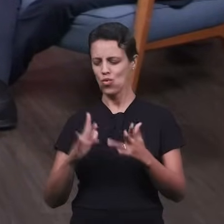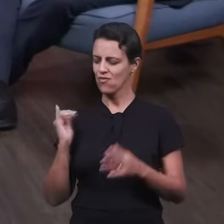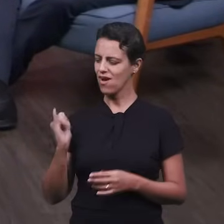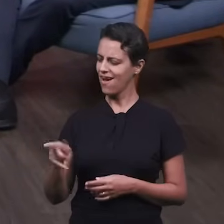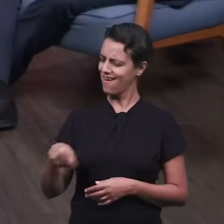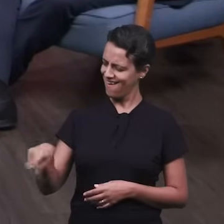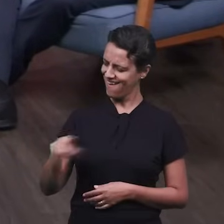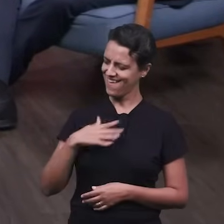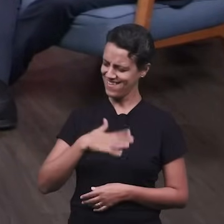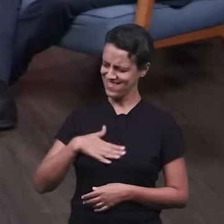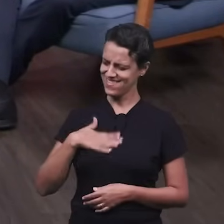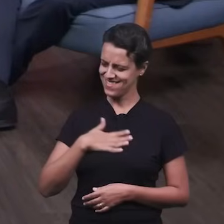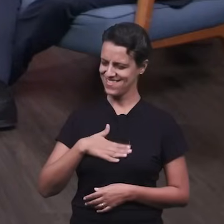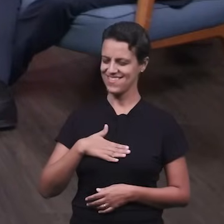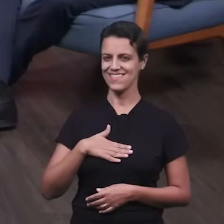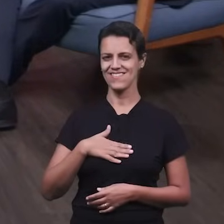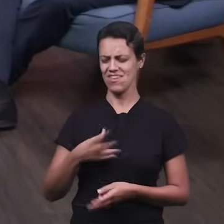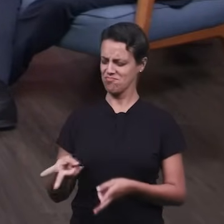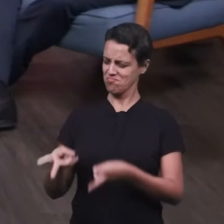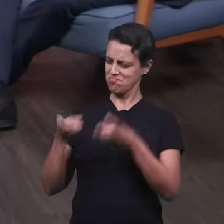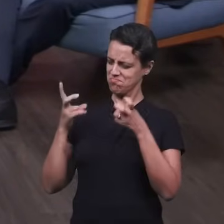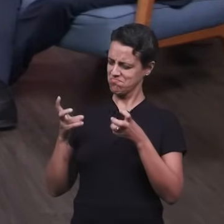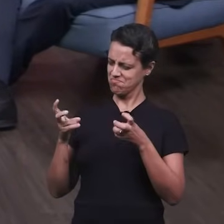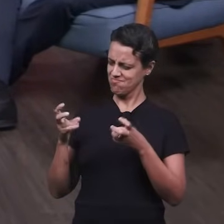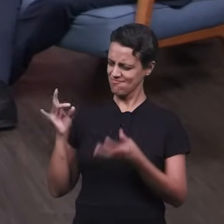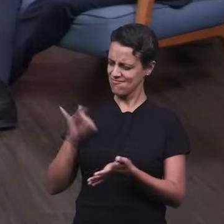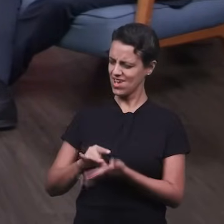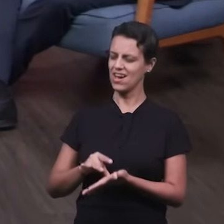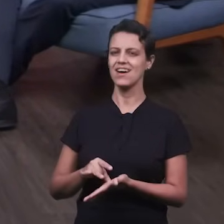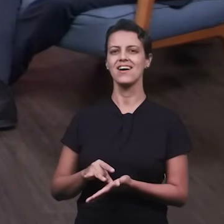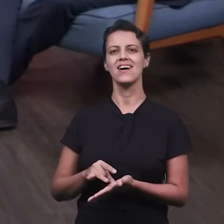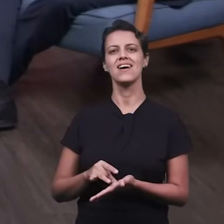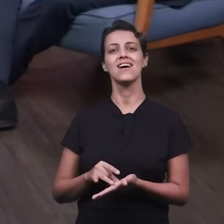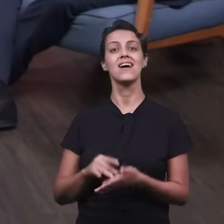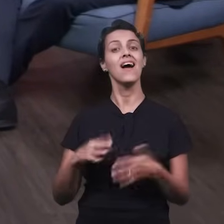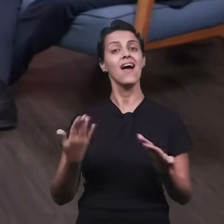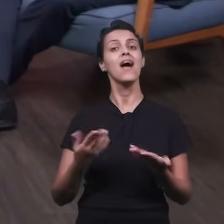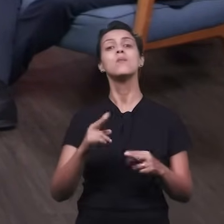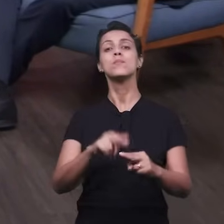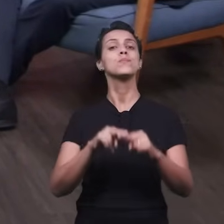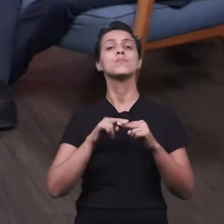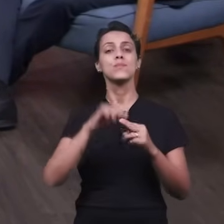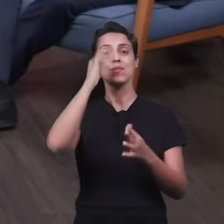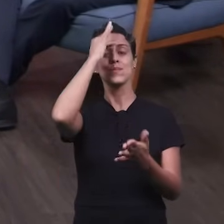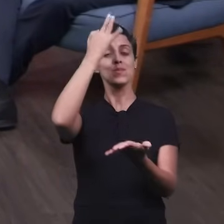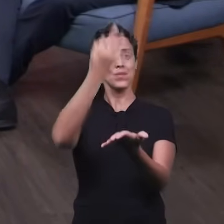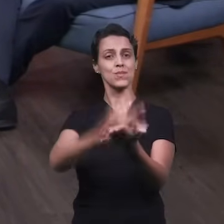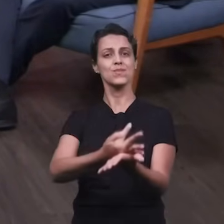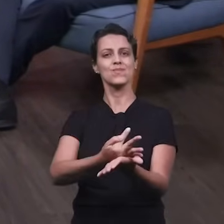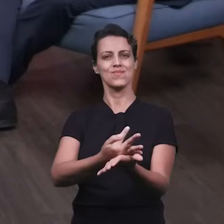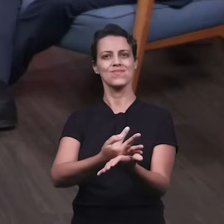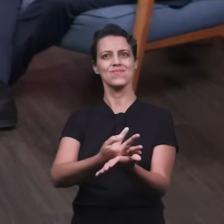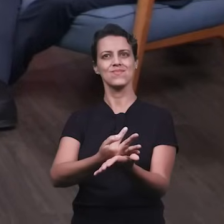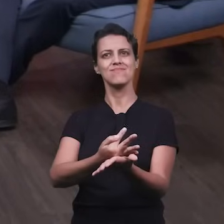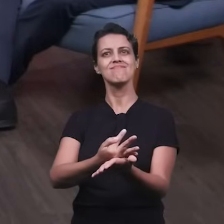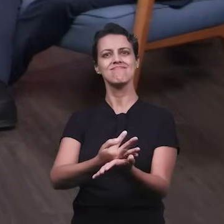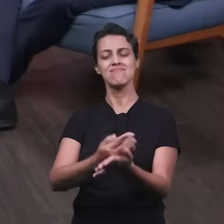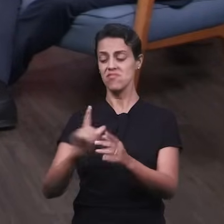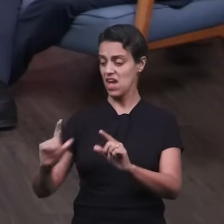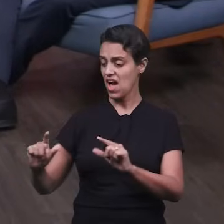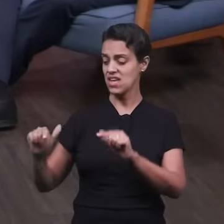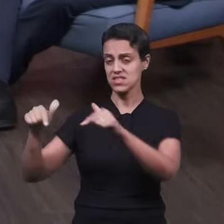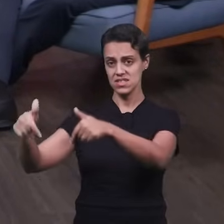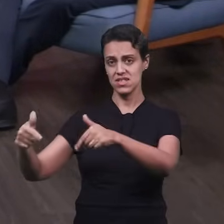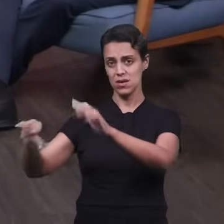para a noiva que ela é agradável. Exatamente. Essas evidências. Que são efeitos da fé. O Senhor Jesus disse, os sinais, ou